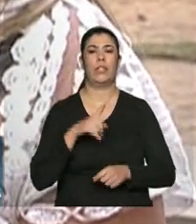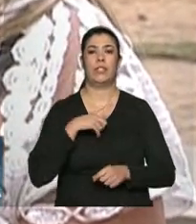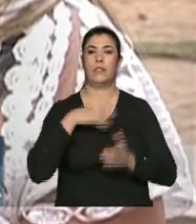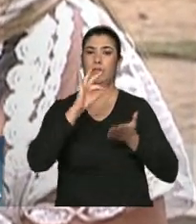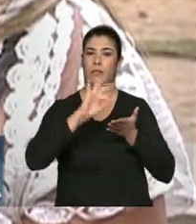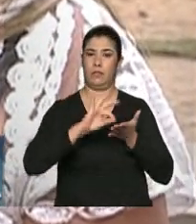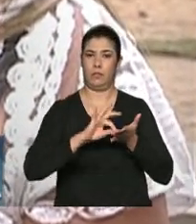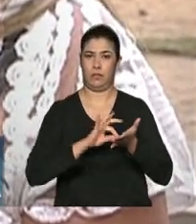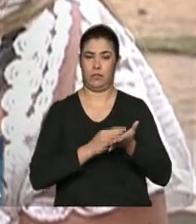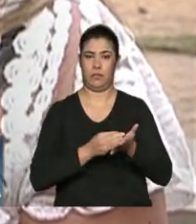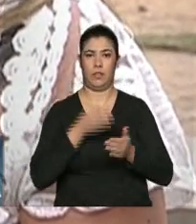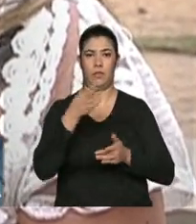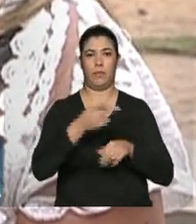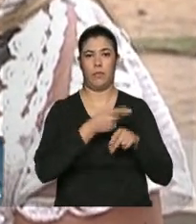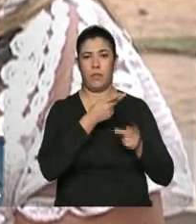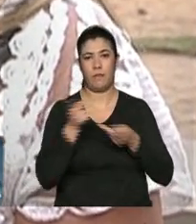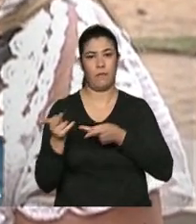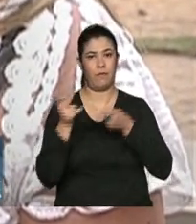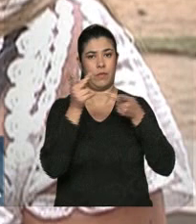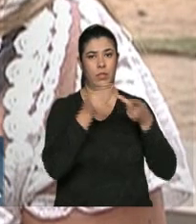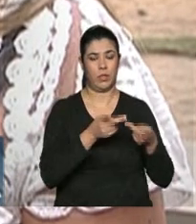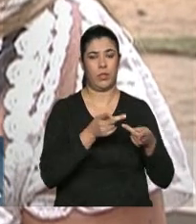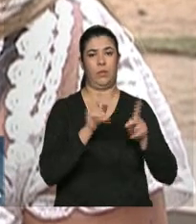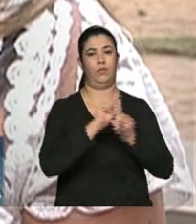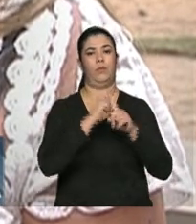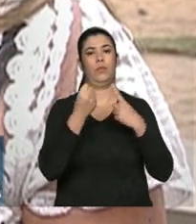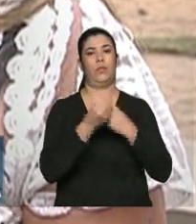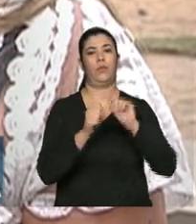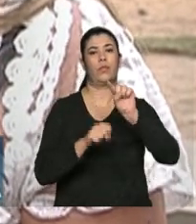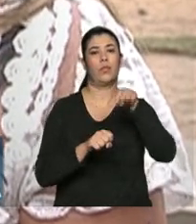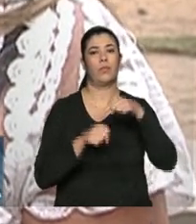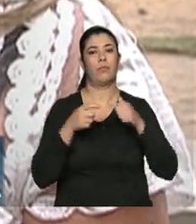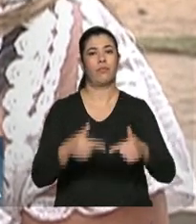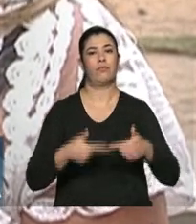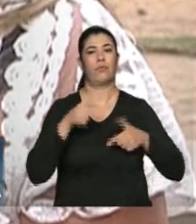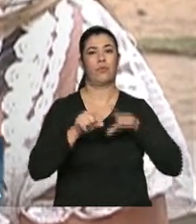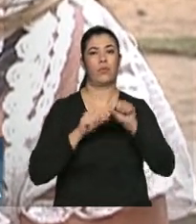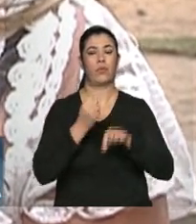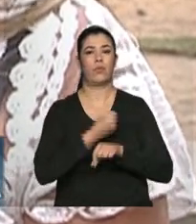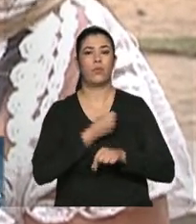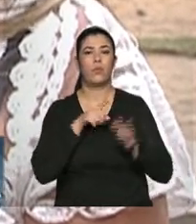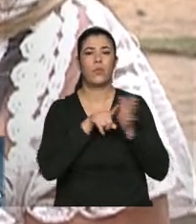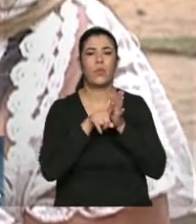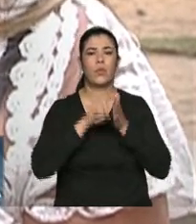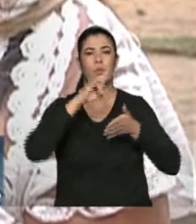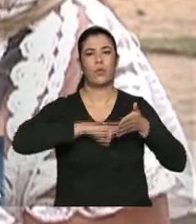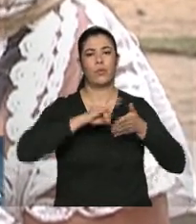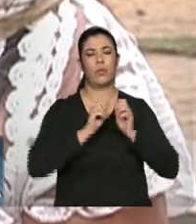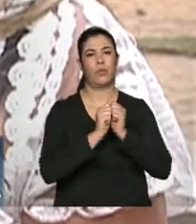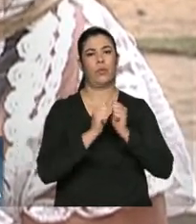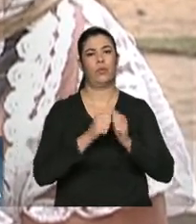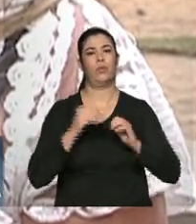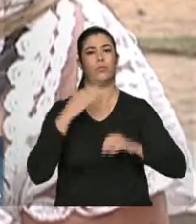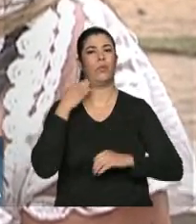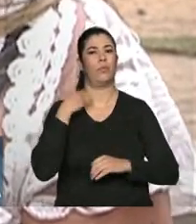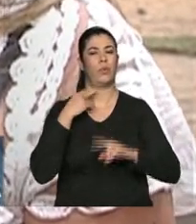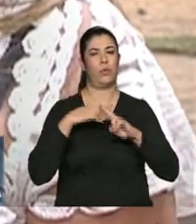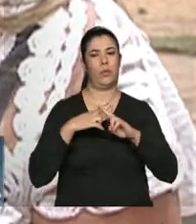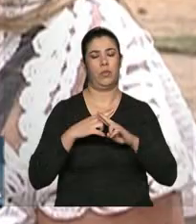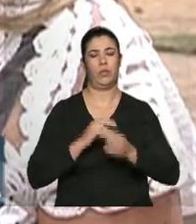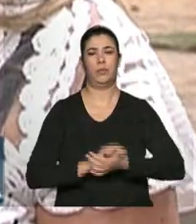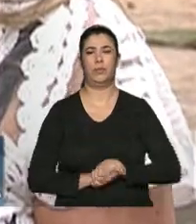inscrição, vão para as visitas sociais e depois vão para um sorteio para análise documental com a Caixa Econômica Federal.